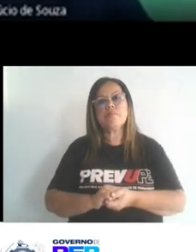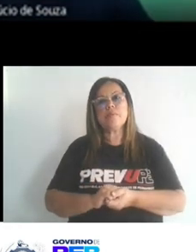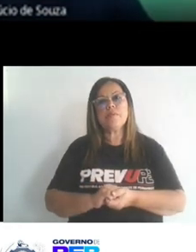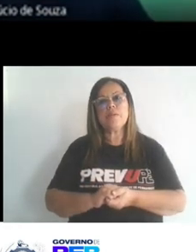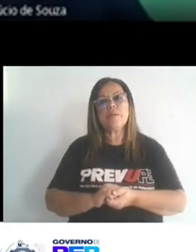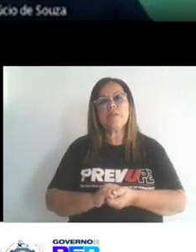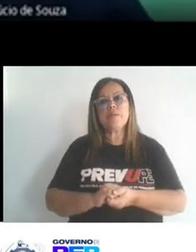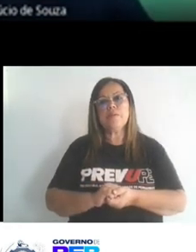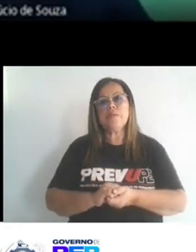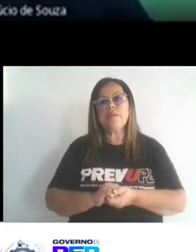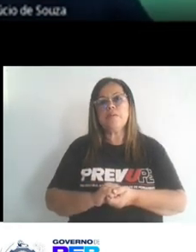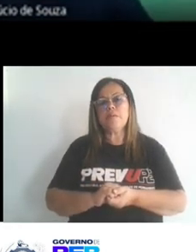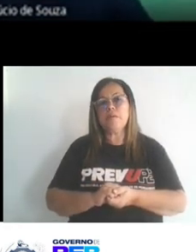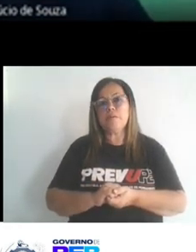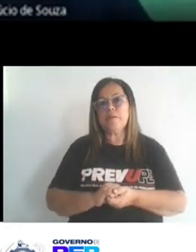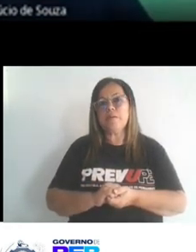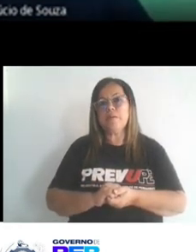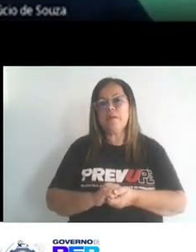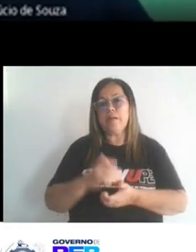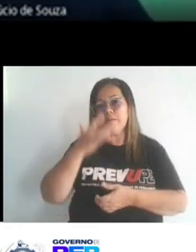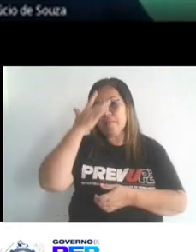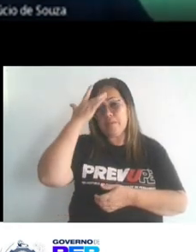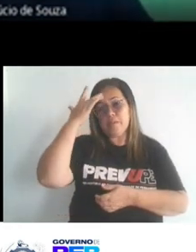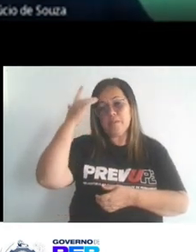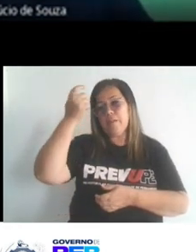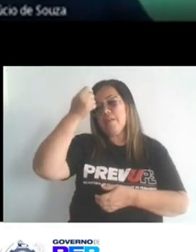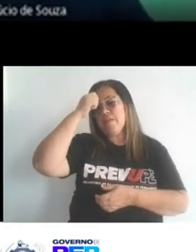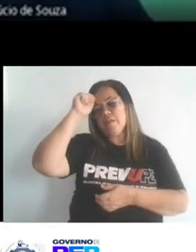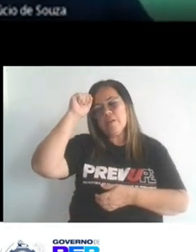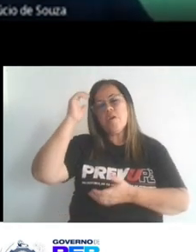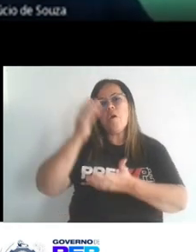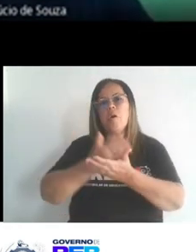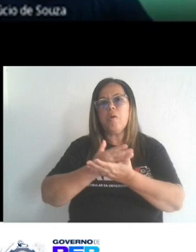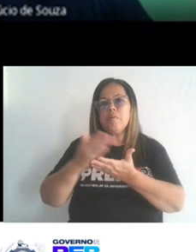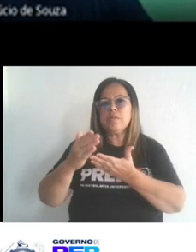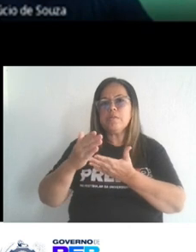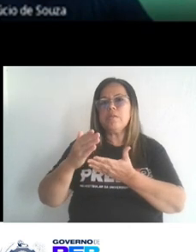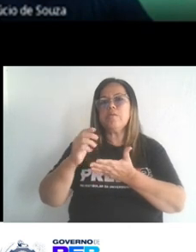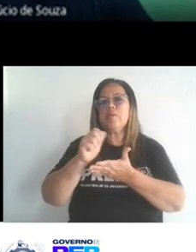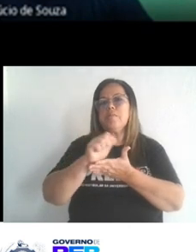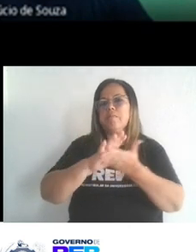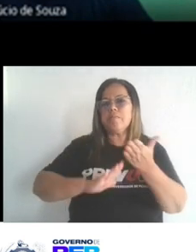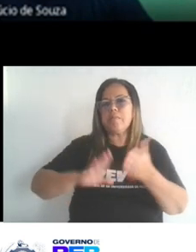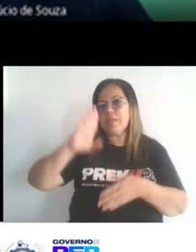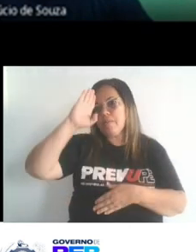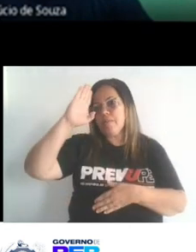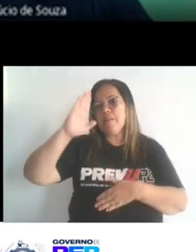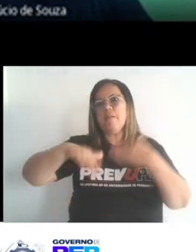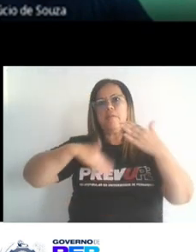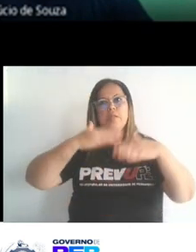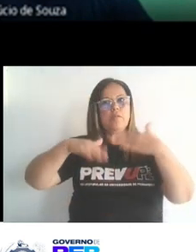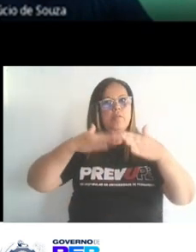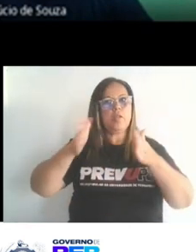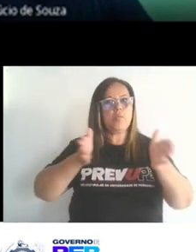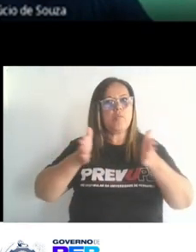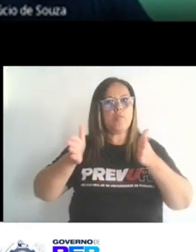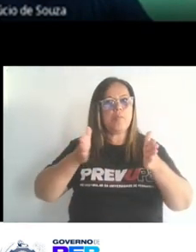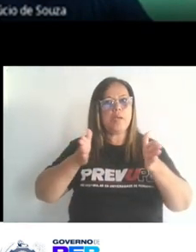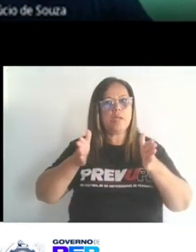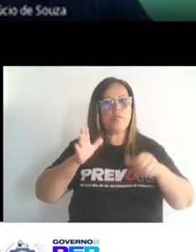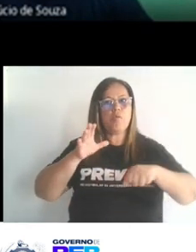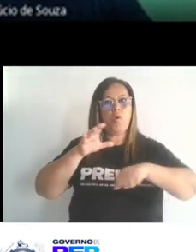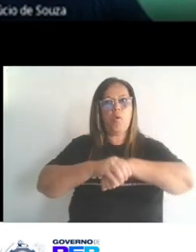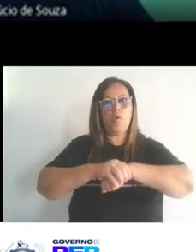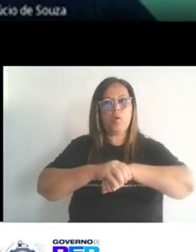constituindo a base das principais atividades desenvolvidas em todo o período colonial no Brasil